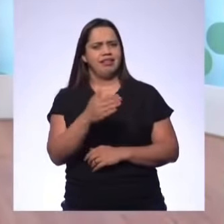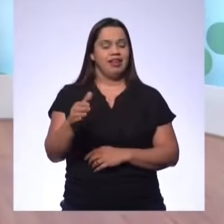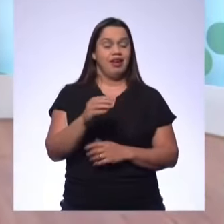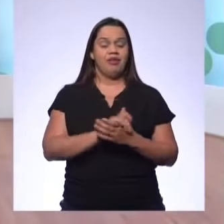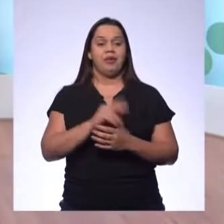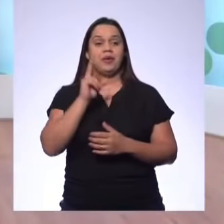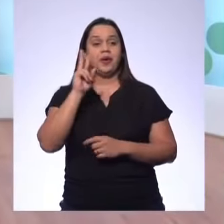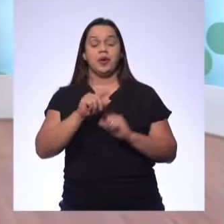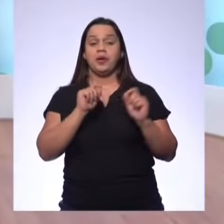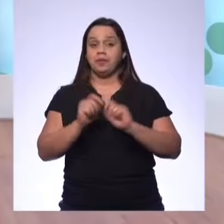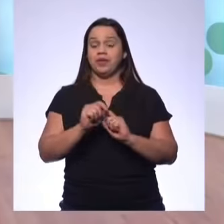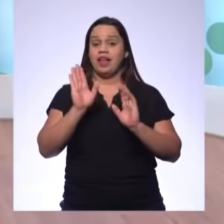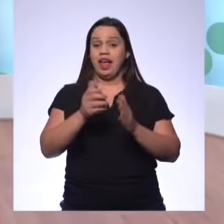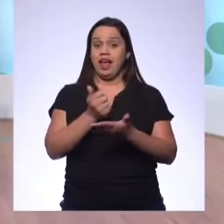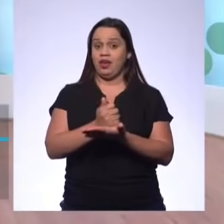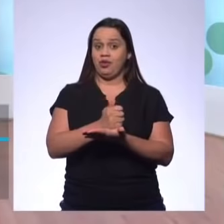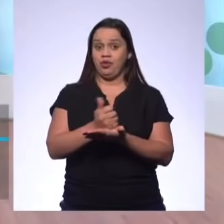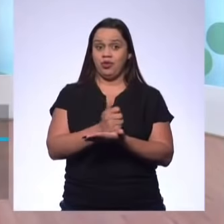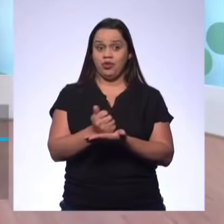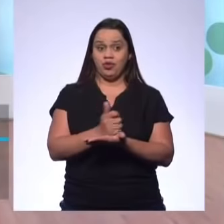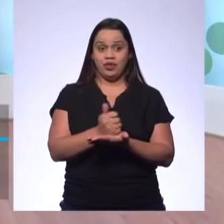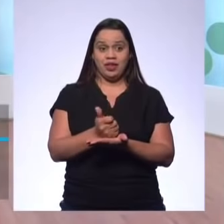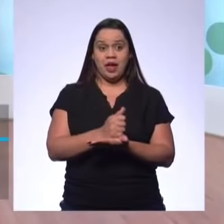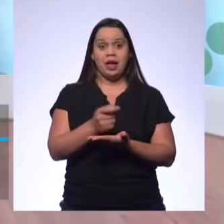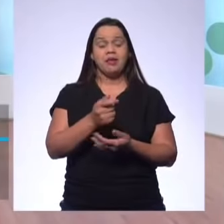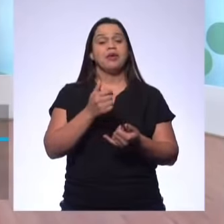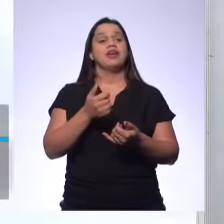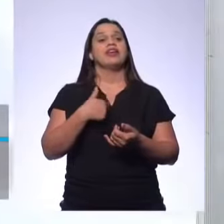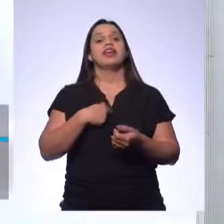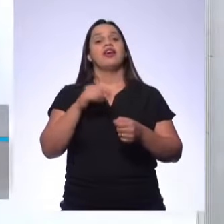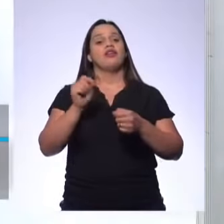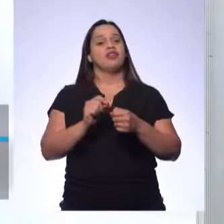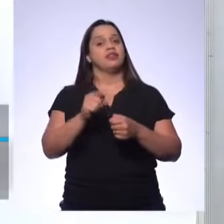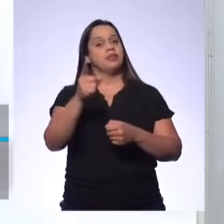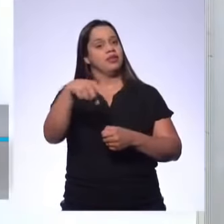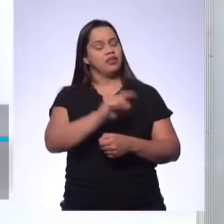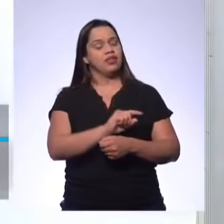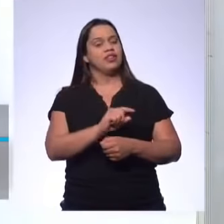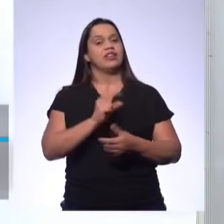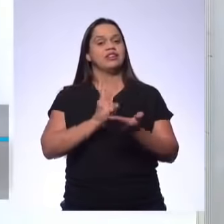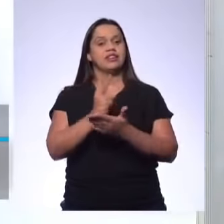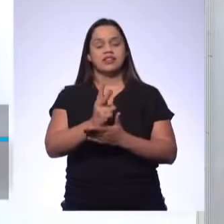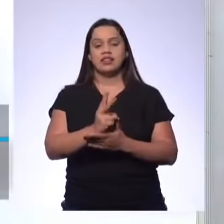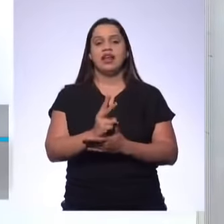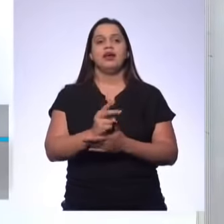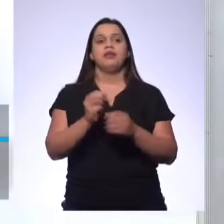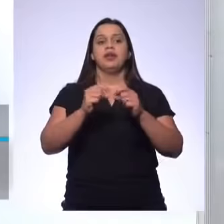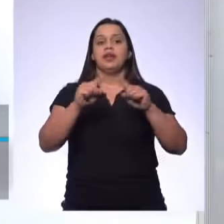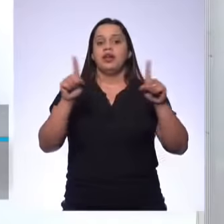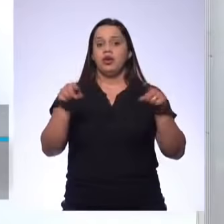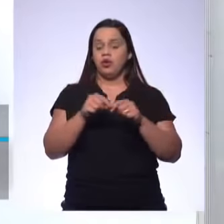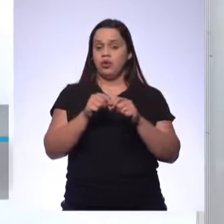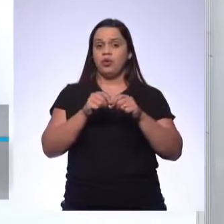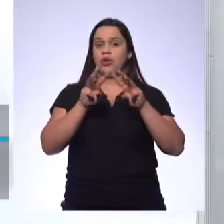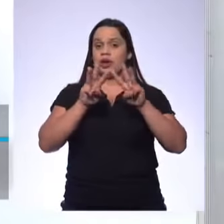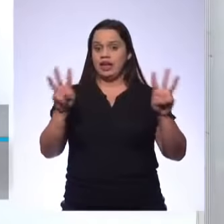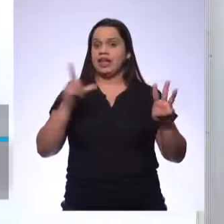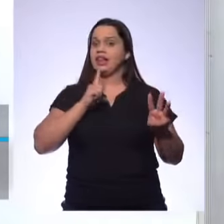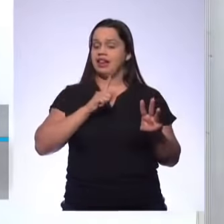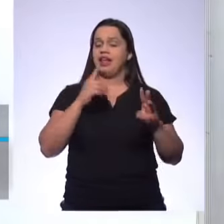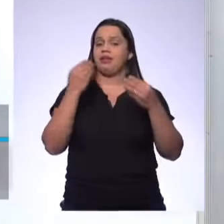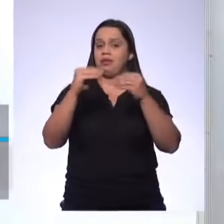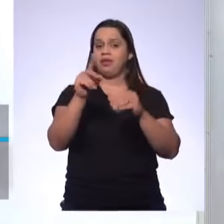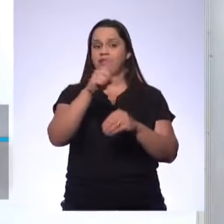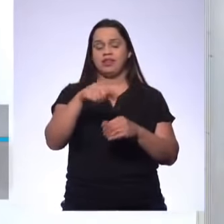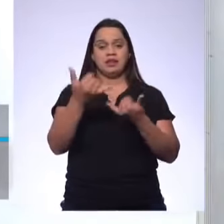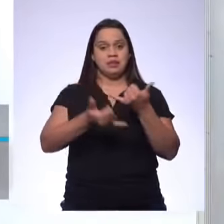esse é o game que eu preparei pra vocês, tá certo? Todas as aulas vai lá, eu deixo o link do game pra vocês. Agora tem no finalzinho pra